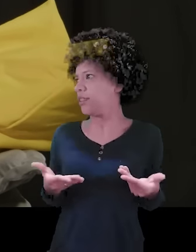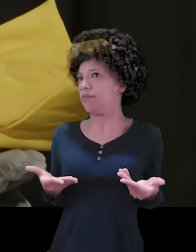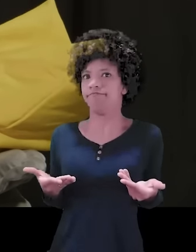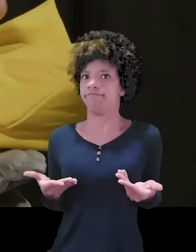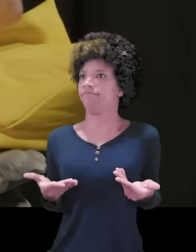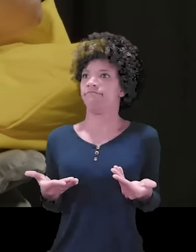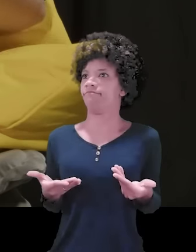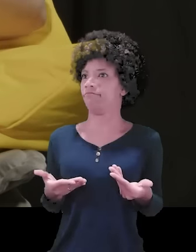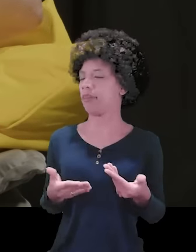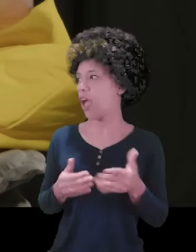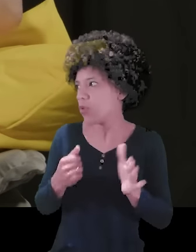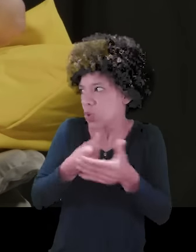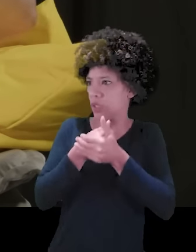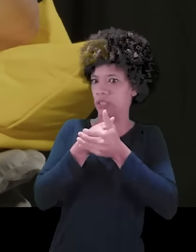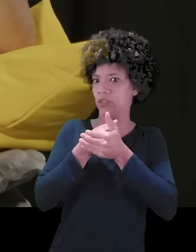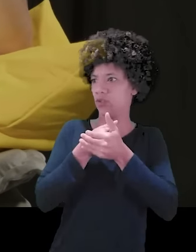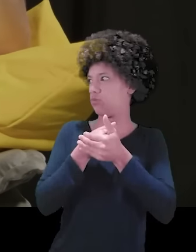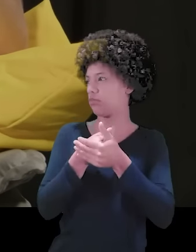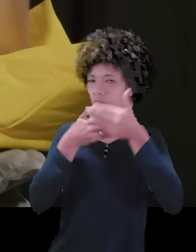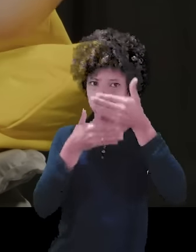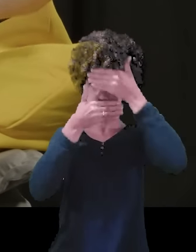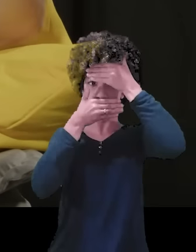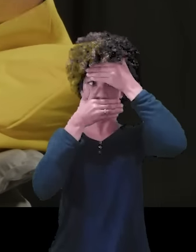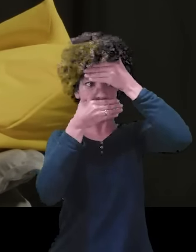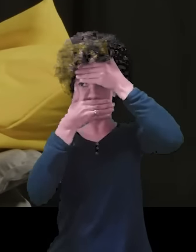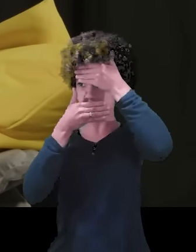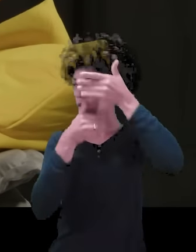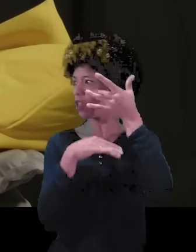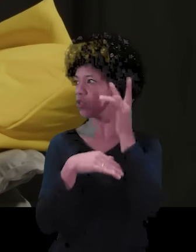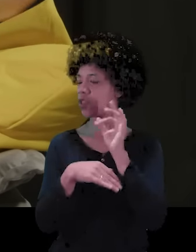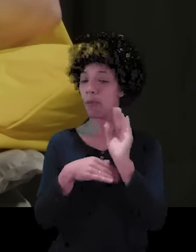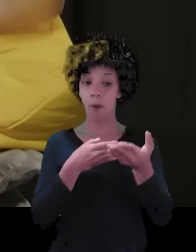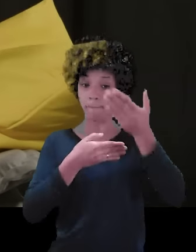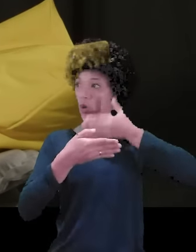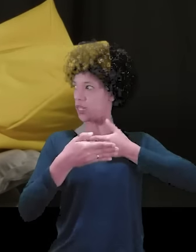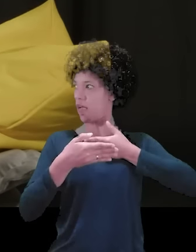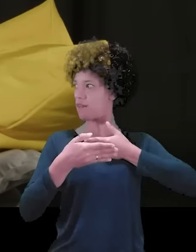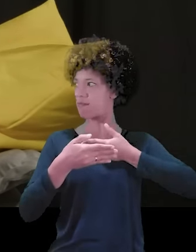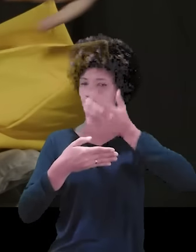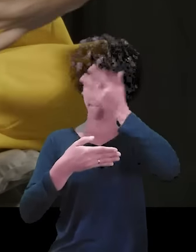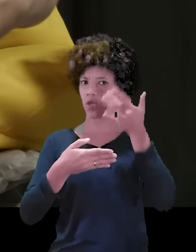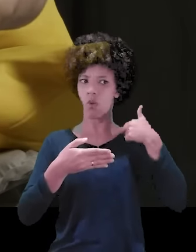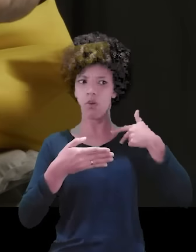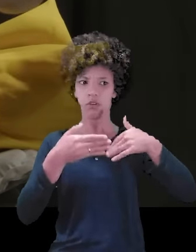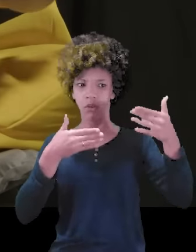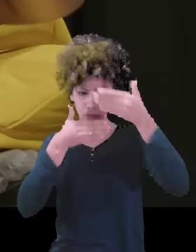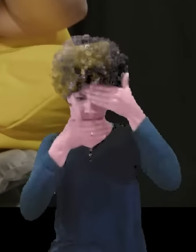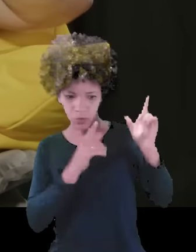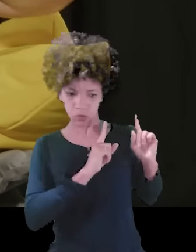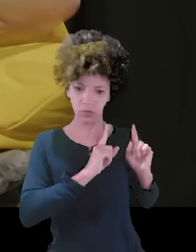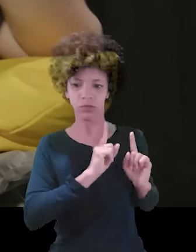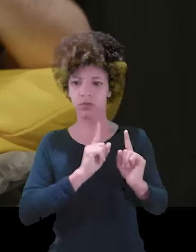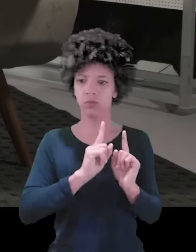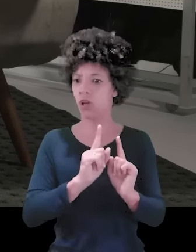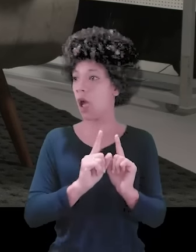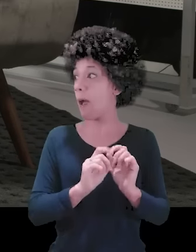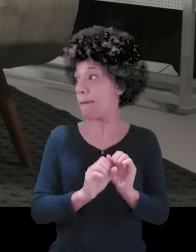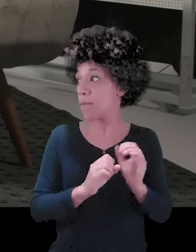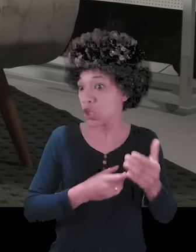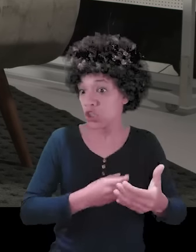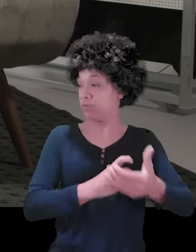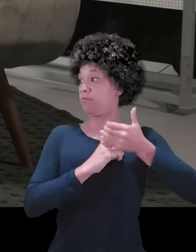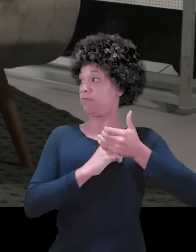um esconderijo né você você não sabe o que tá acontecendo ali por trás da uma pessoa caminhando com a outra aqui quando ele pode ser